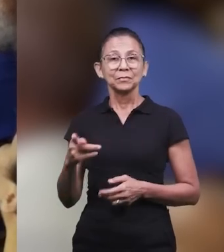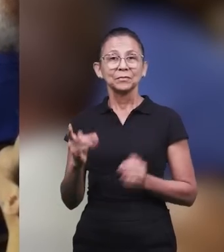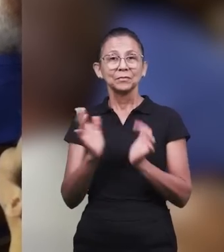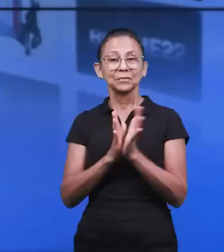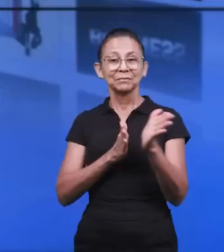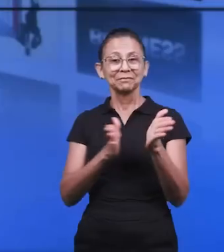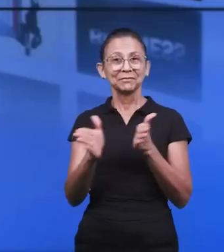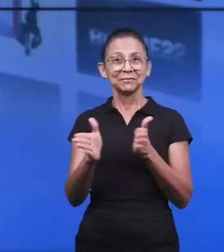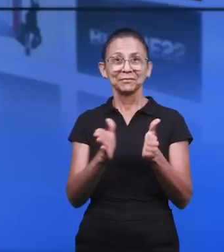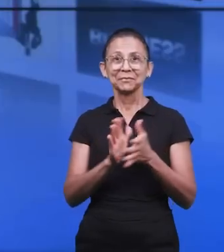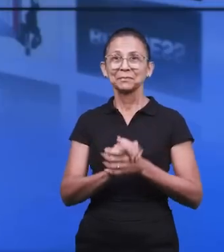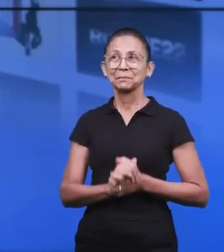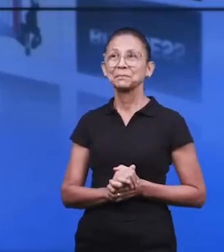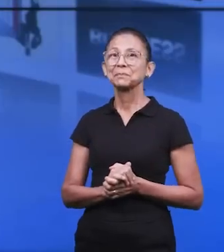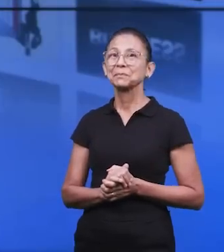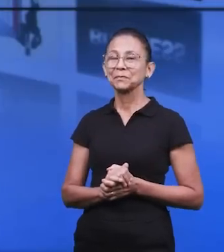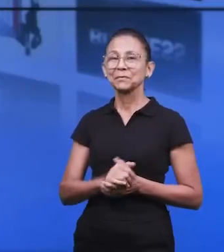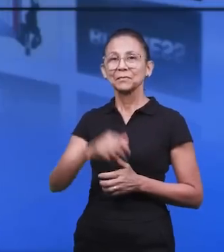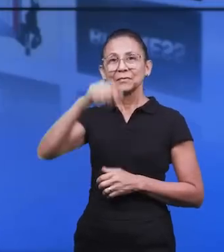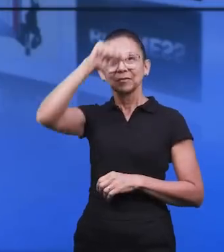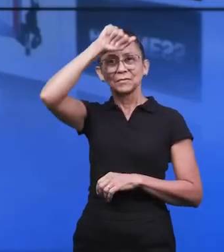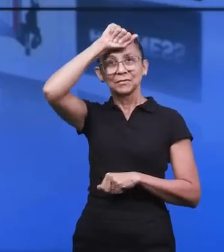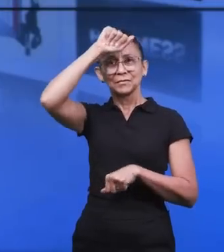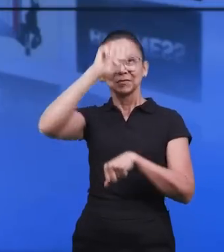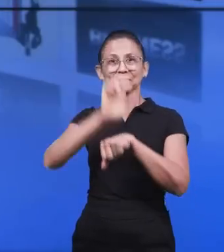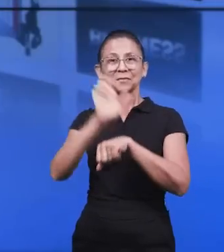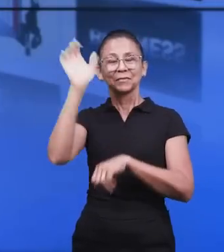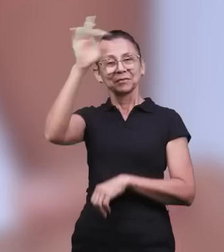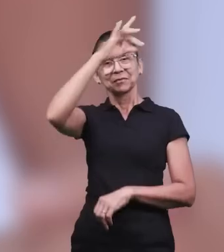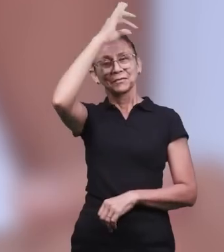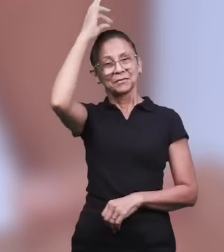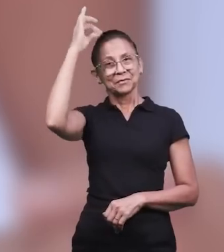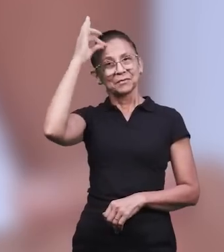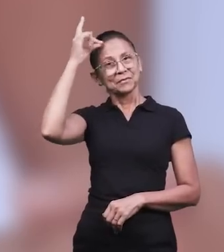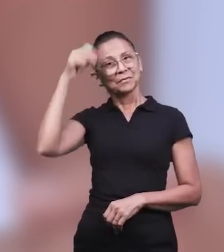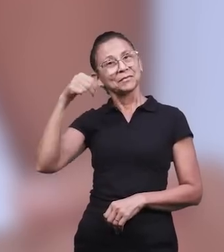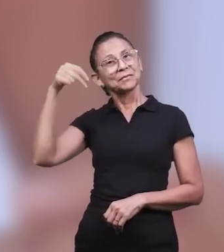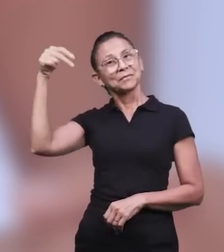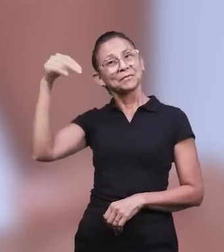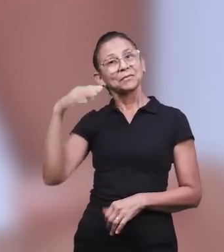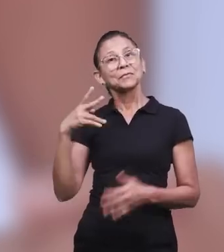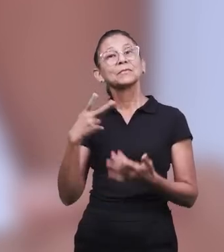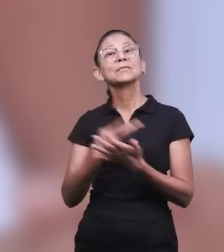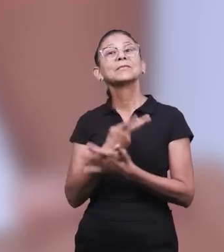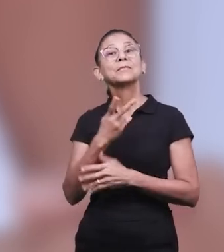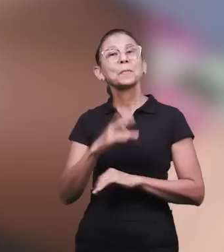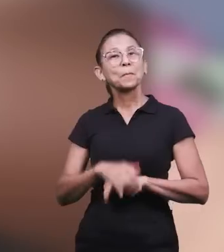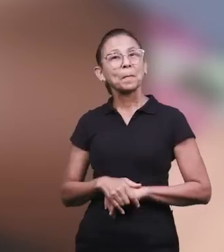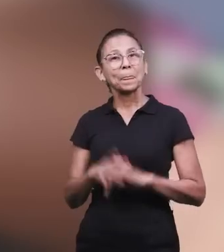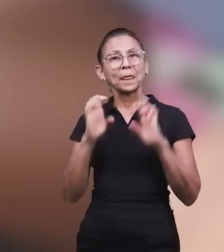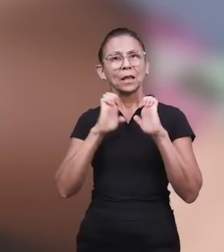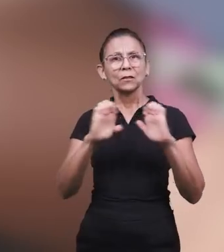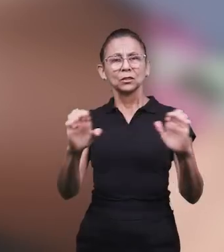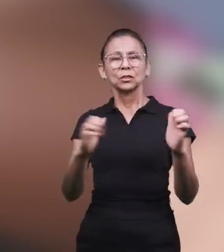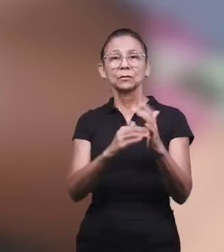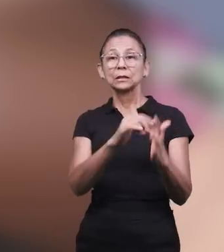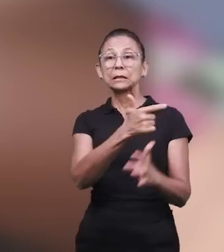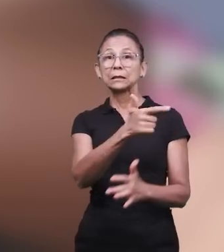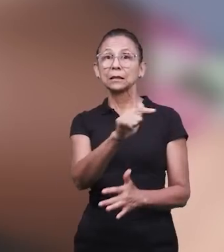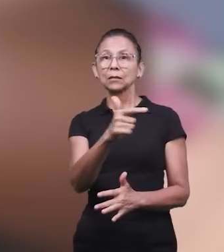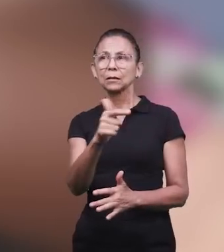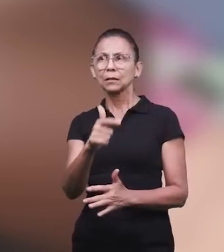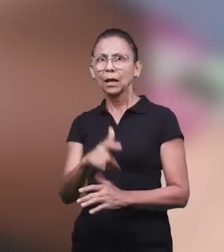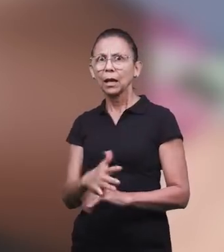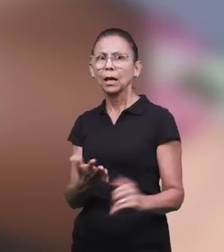acessibilidade. No município de Aracruz, no norte do estado do Espírito Santo, foi realizada ali mais uma edição do Evangelho Sem